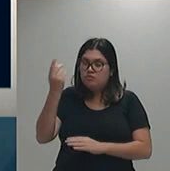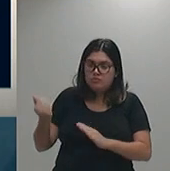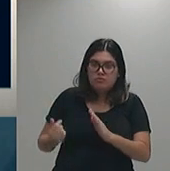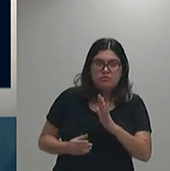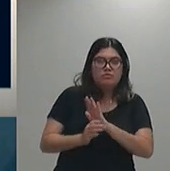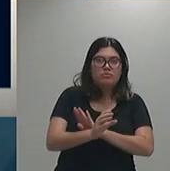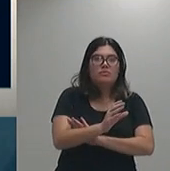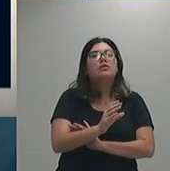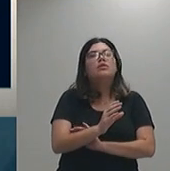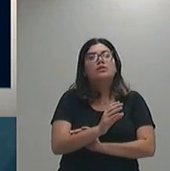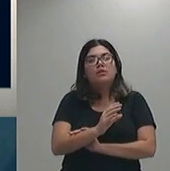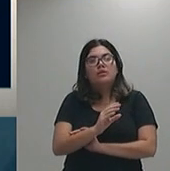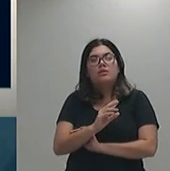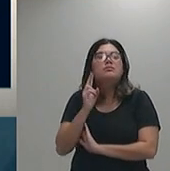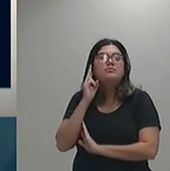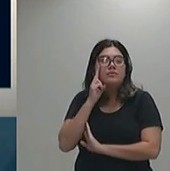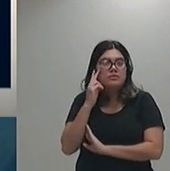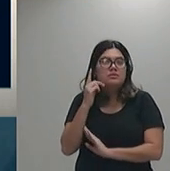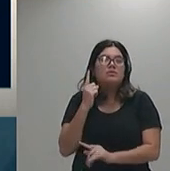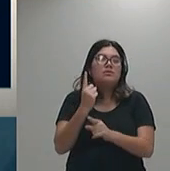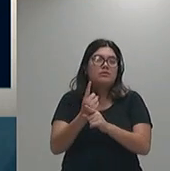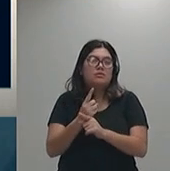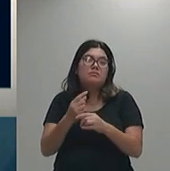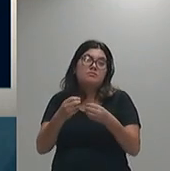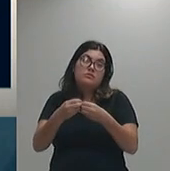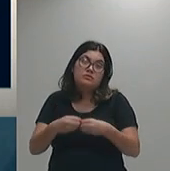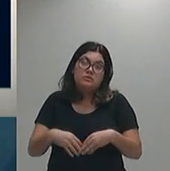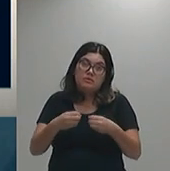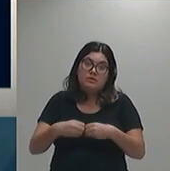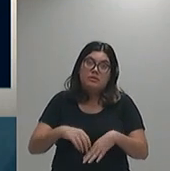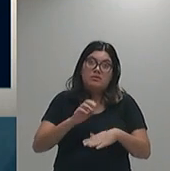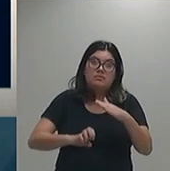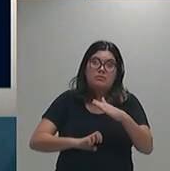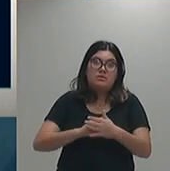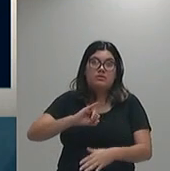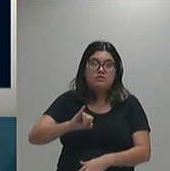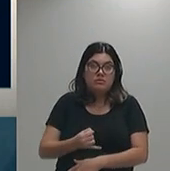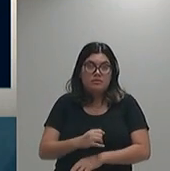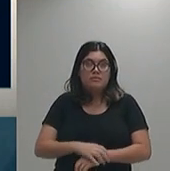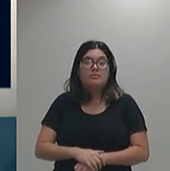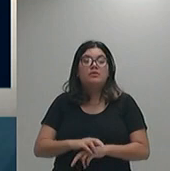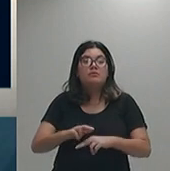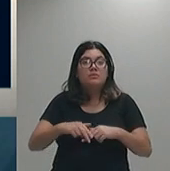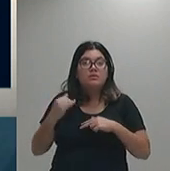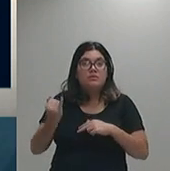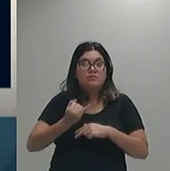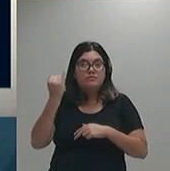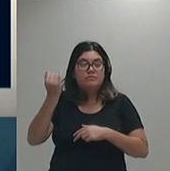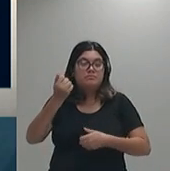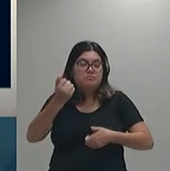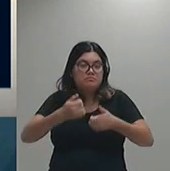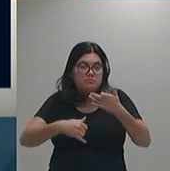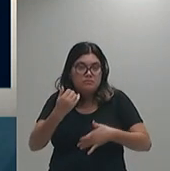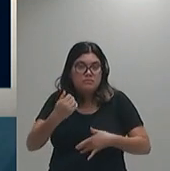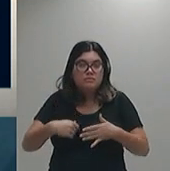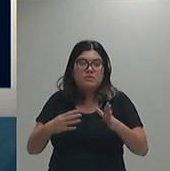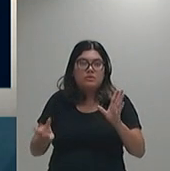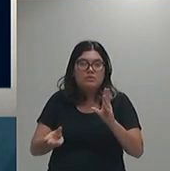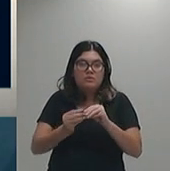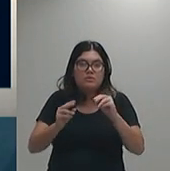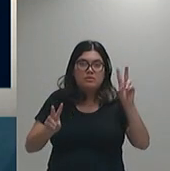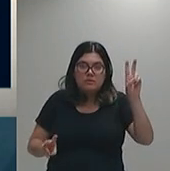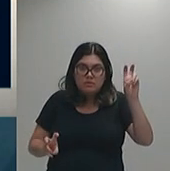de ser constatados eventuais danos a companhia J pela relevância transcrevo o trecho das alegações iniciais